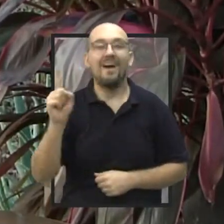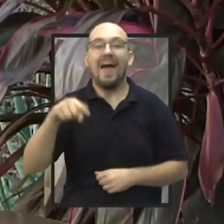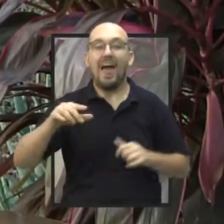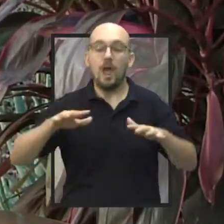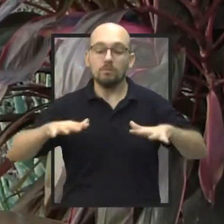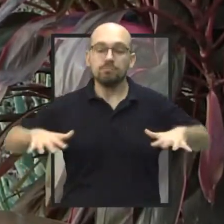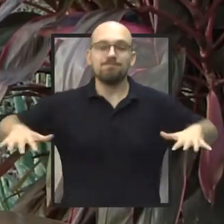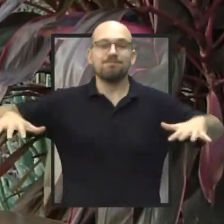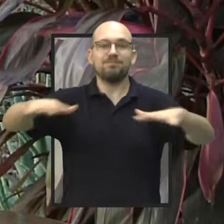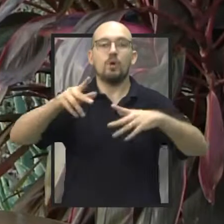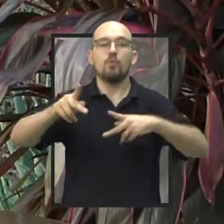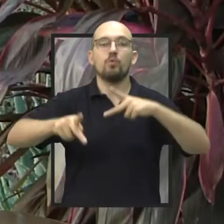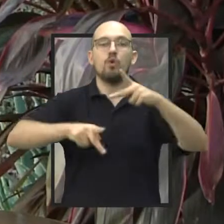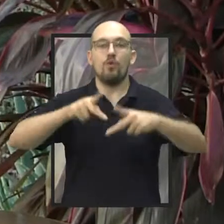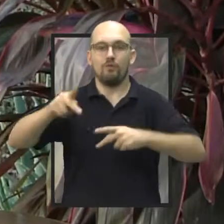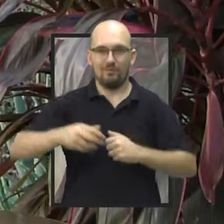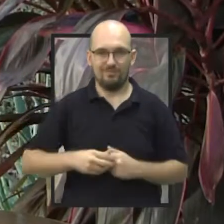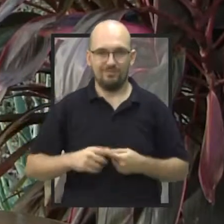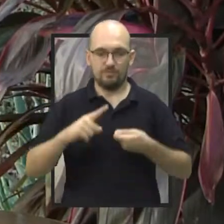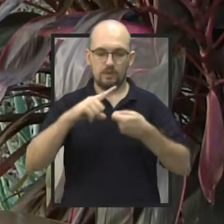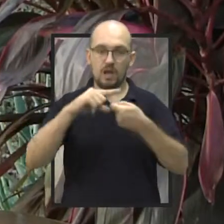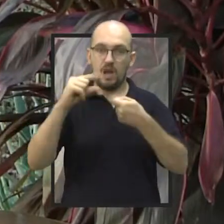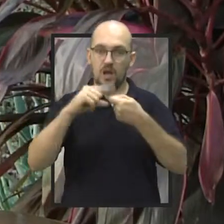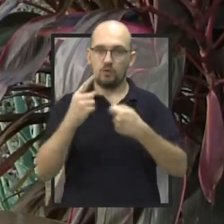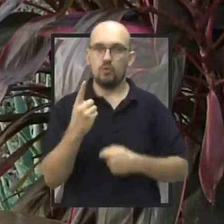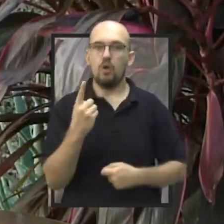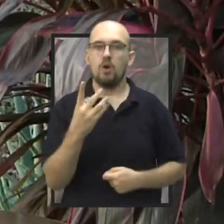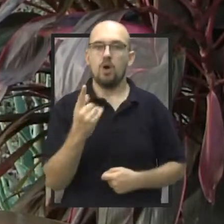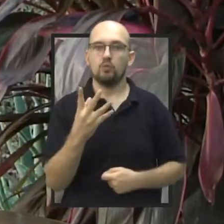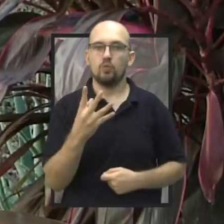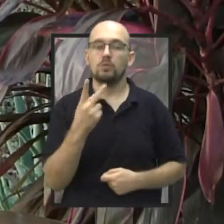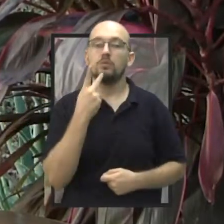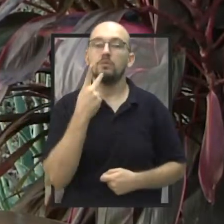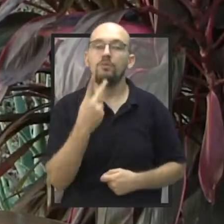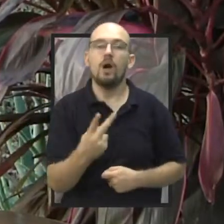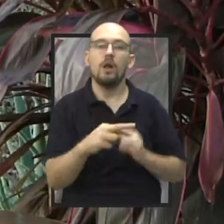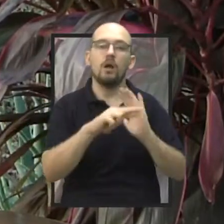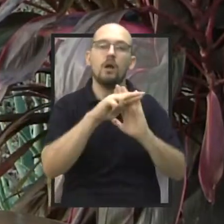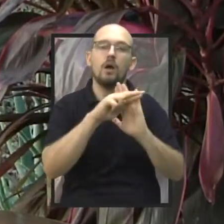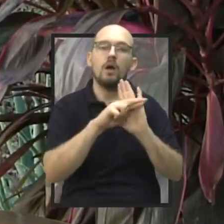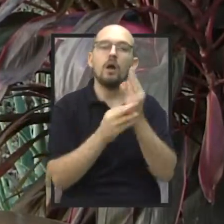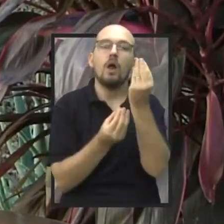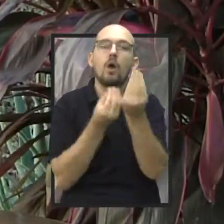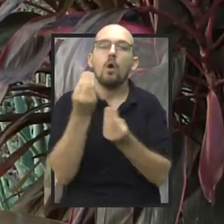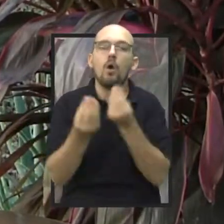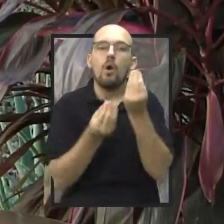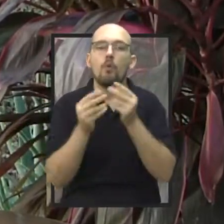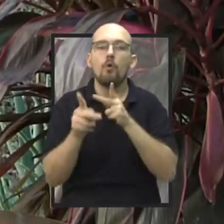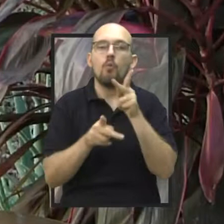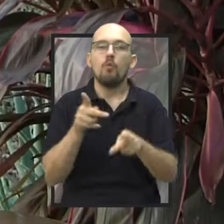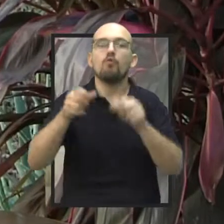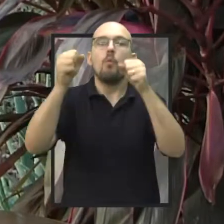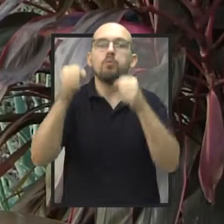o artigo 14 disciplinou como que o povo pode exercer esse poder.